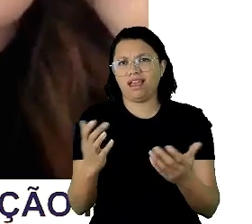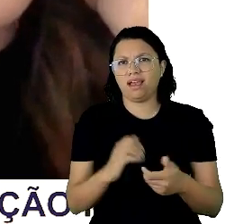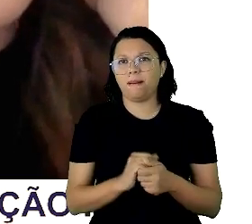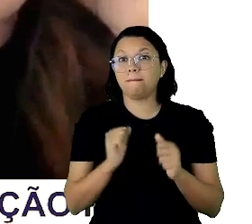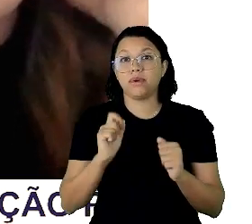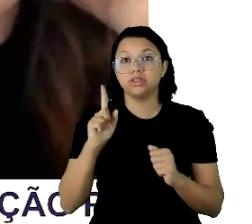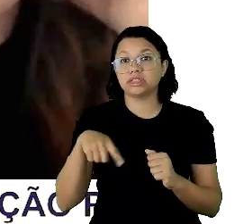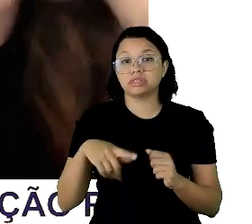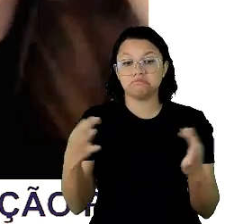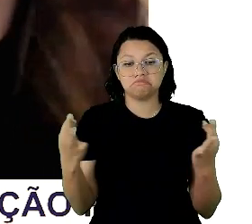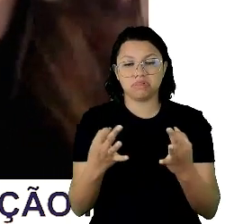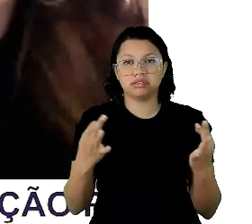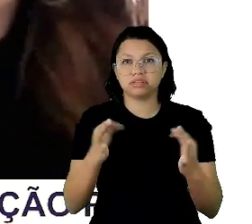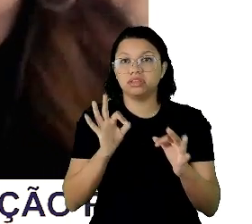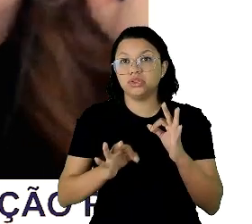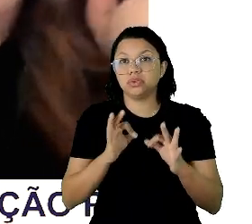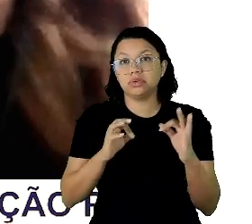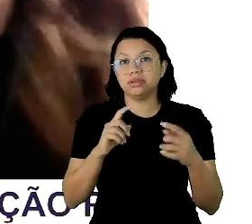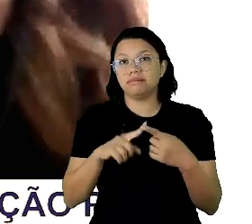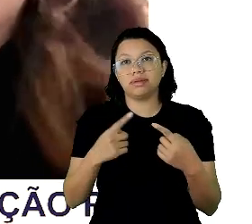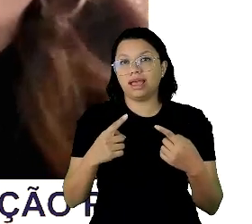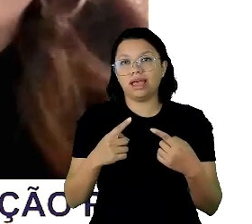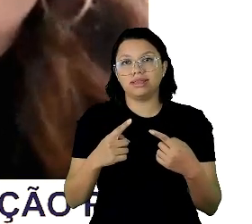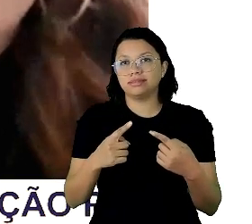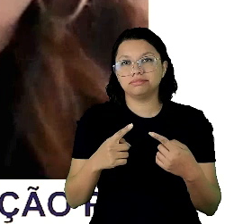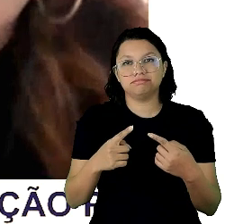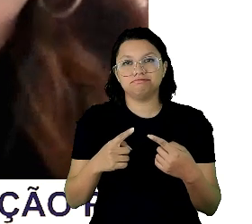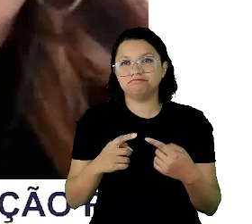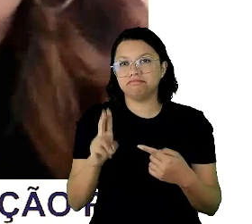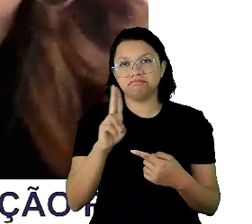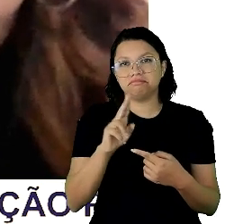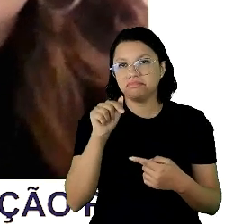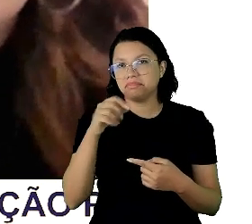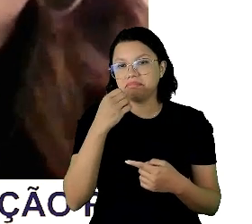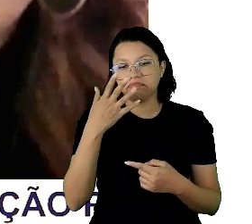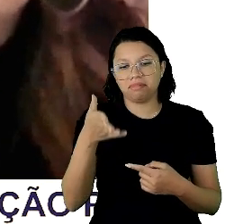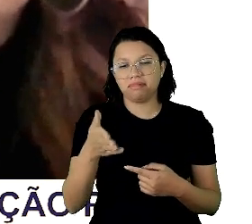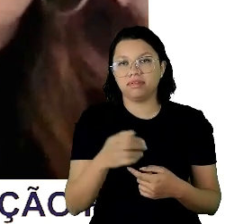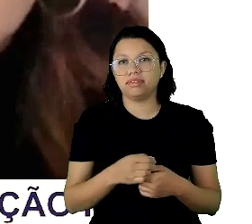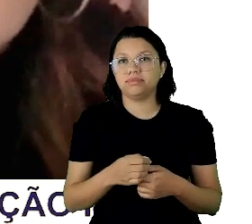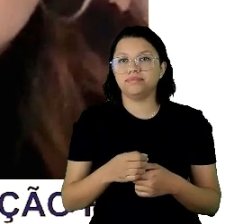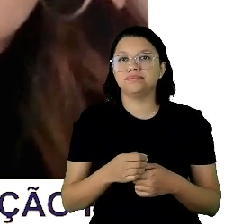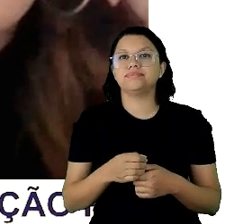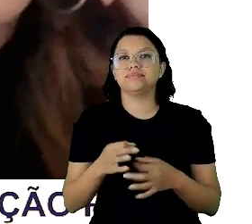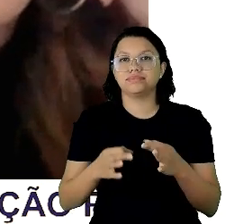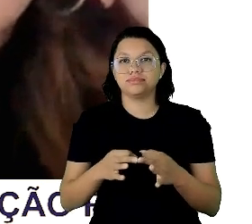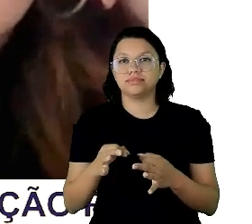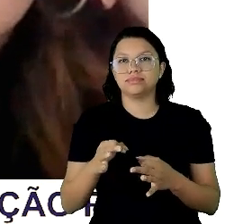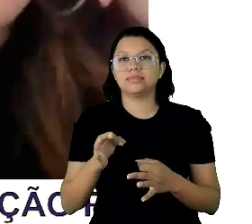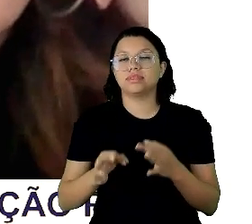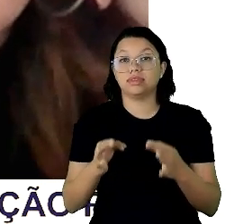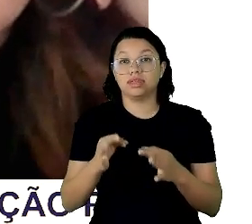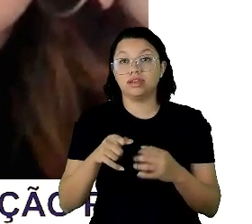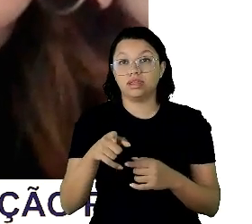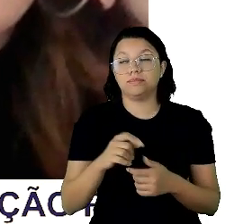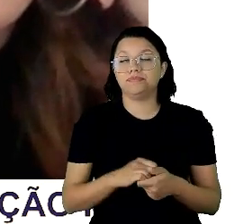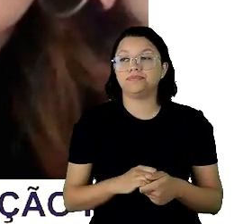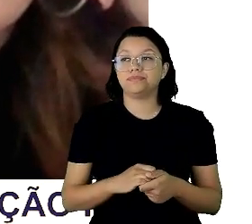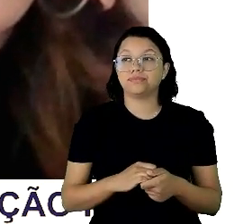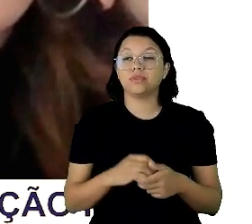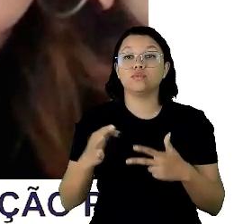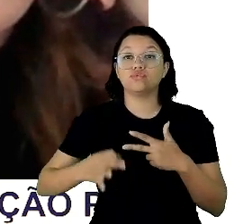área, mas não serve para aquilo ali. Então, também o judiciário tem que ter esse olhar, não é? Na hora